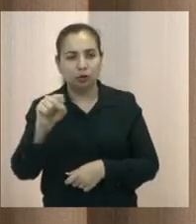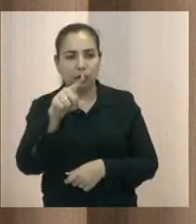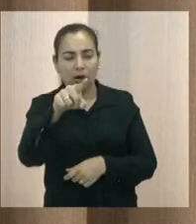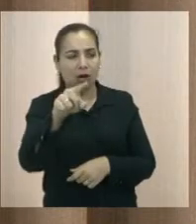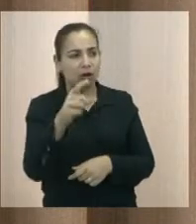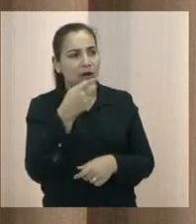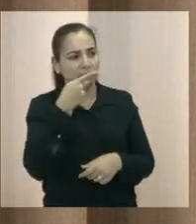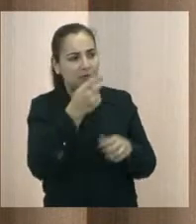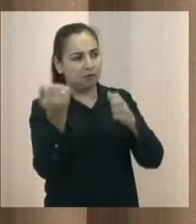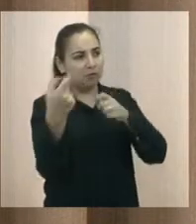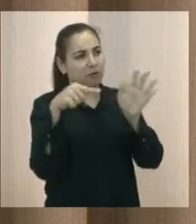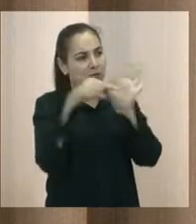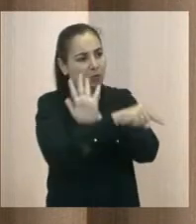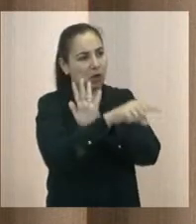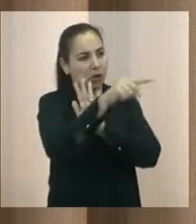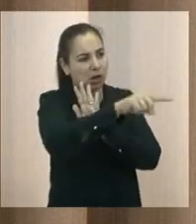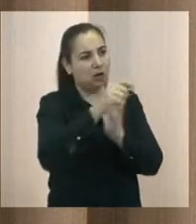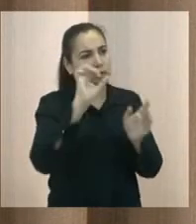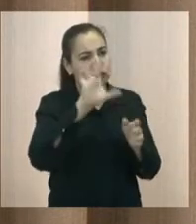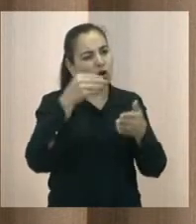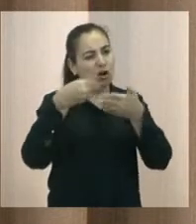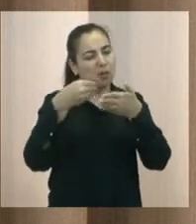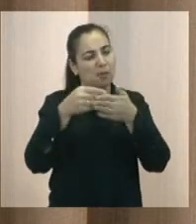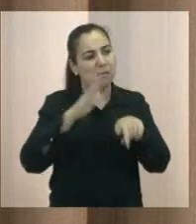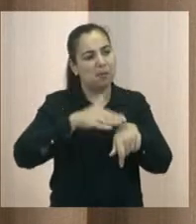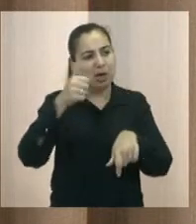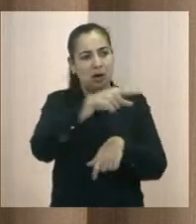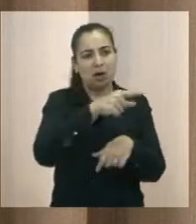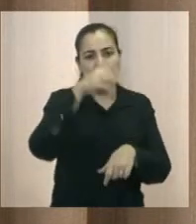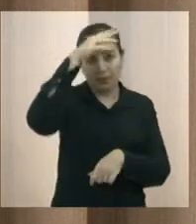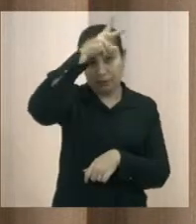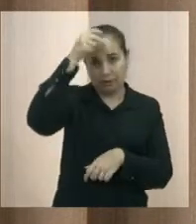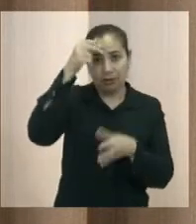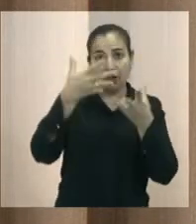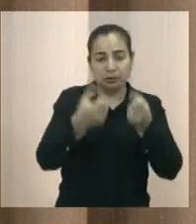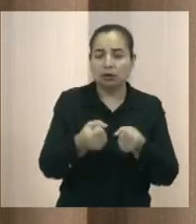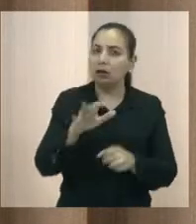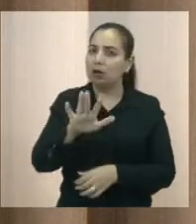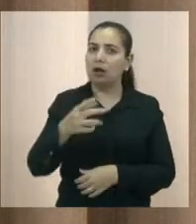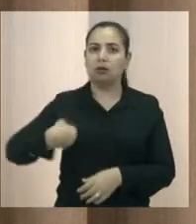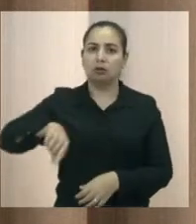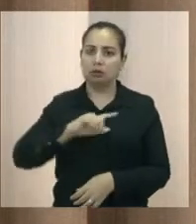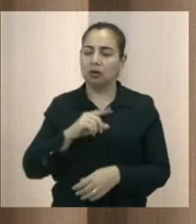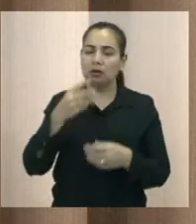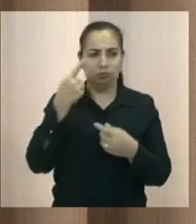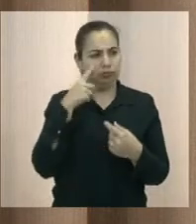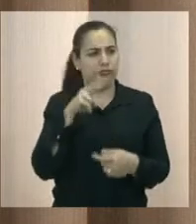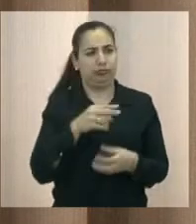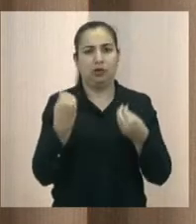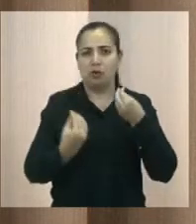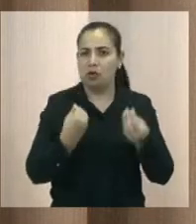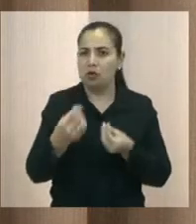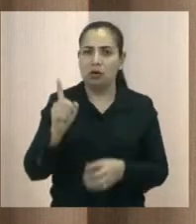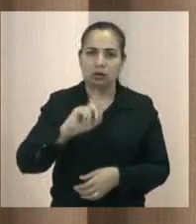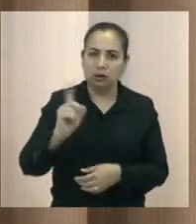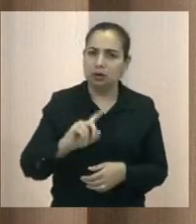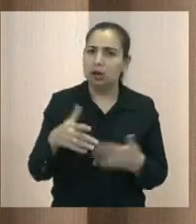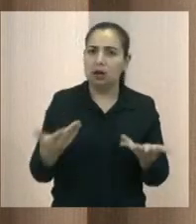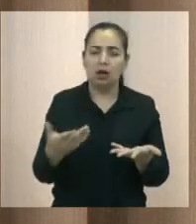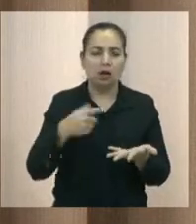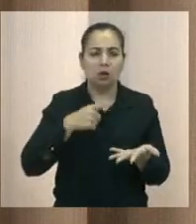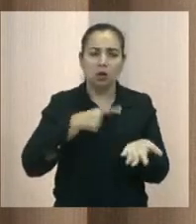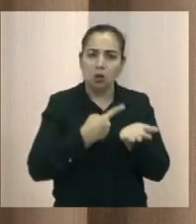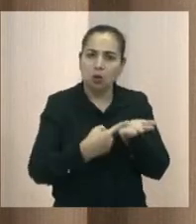violência, porque está previsto na lei das contravenções penais que você pode recusar receber pagamento em dinheiro, né? O Código de Defesa